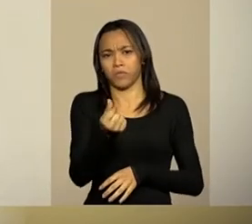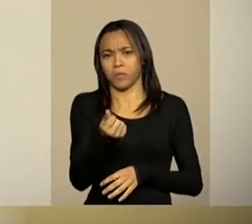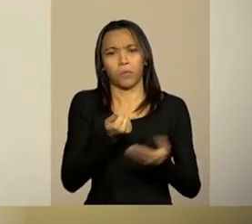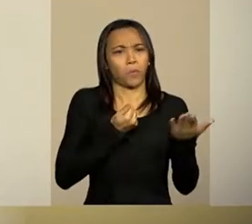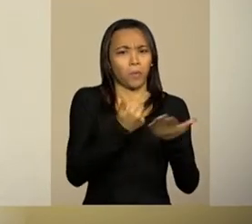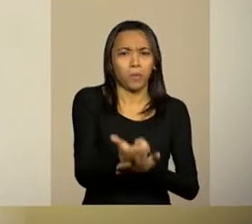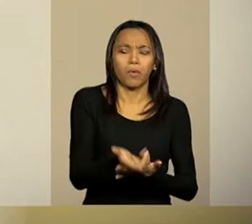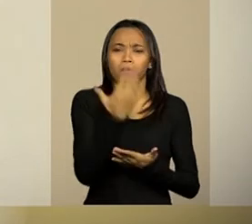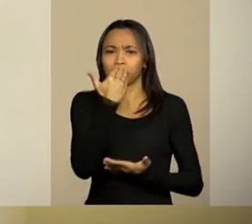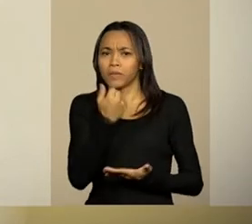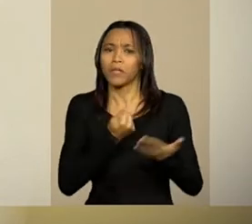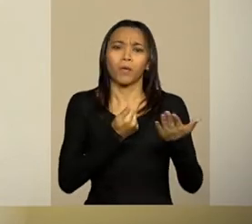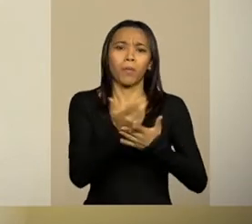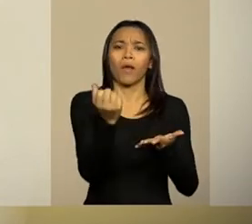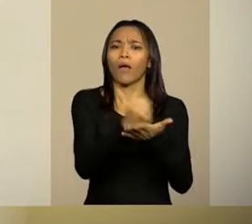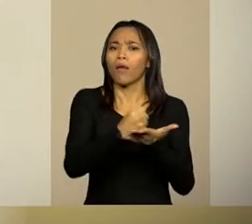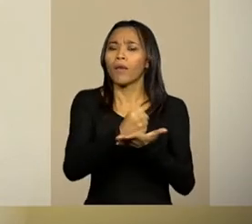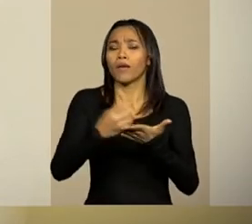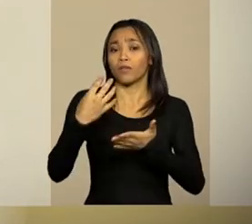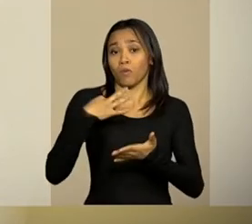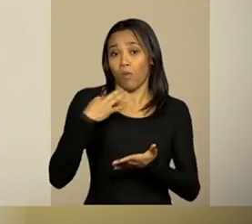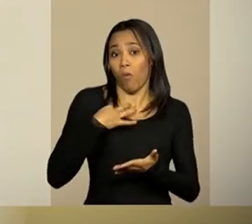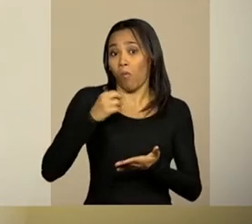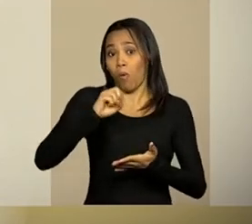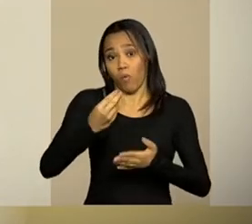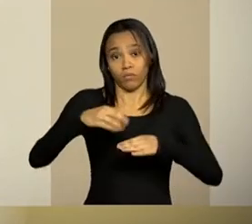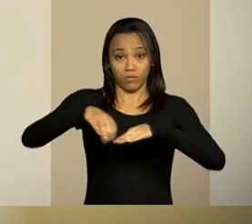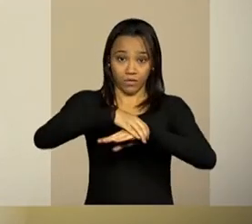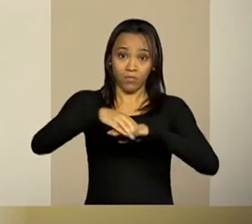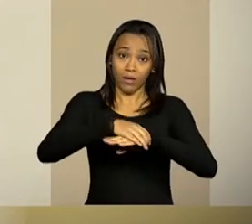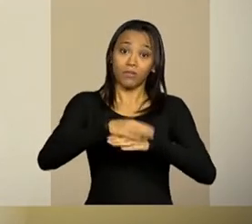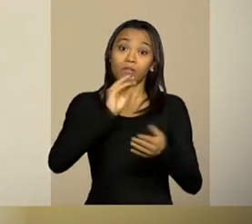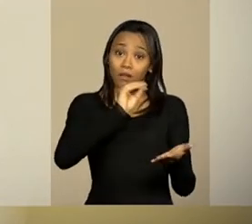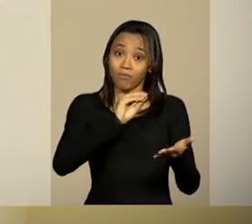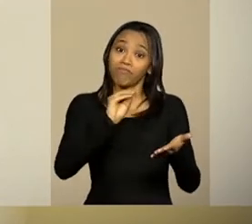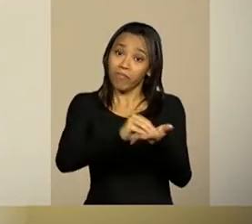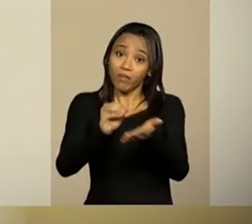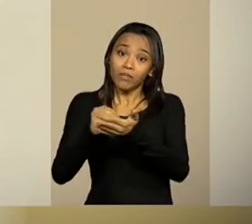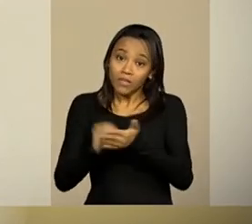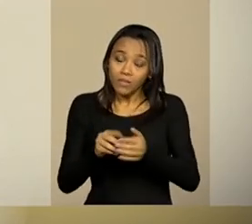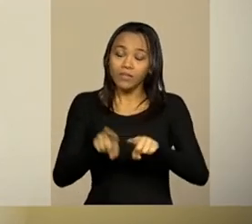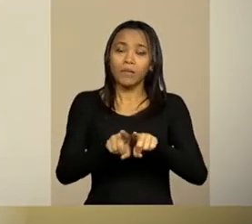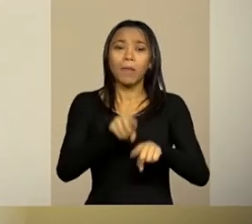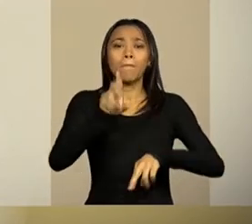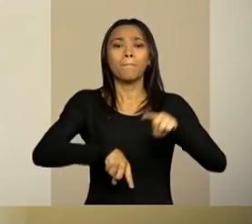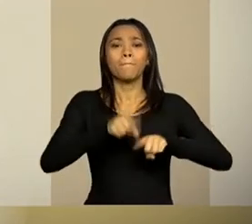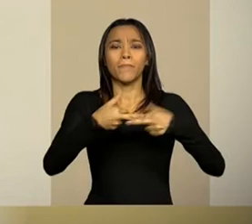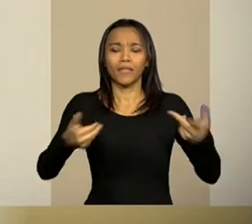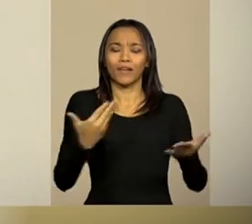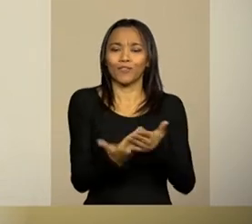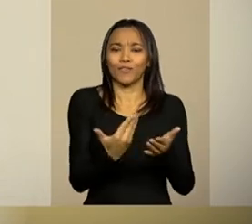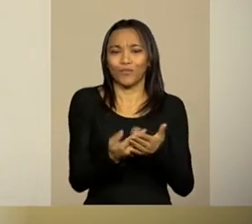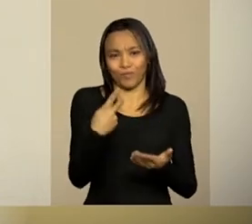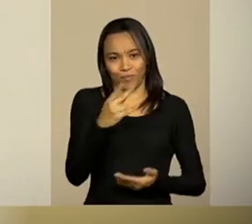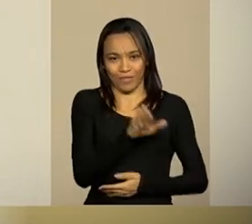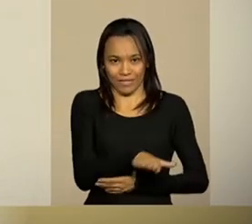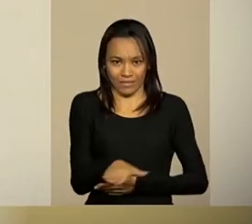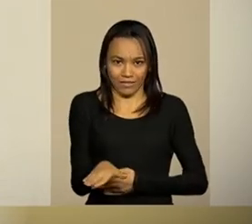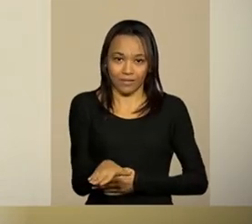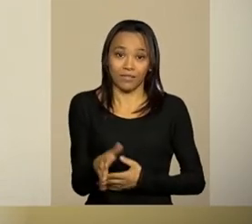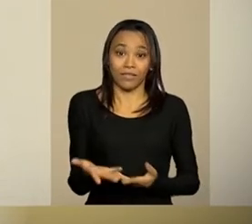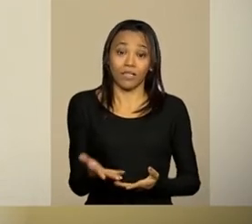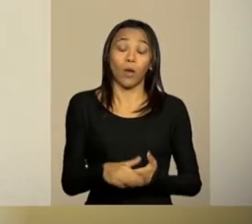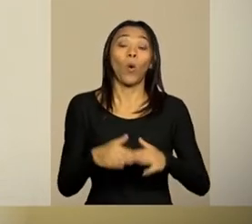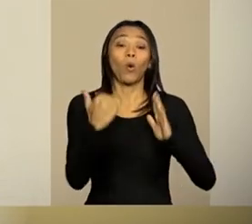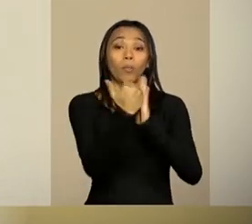pode comprar alimento remédio roupa ou sapato que está faltando e o material escolar para as crianças o